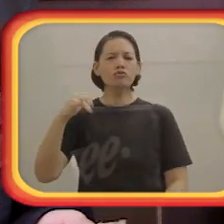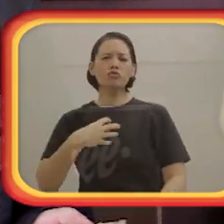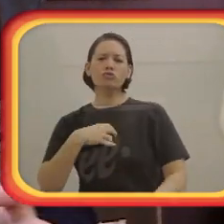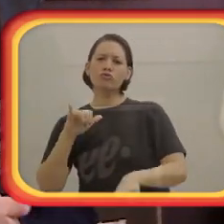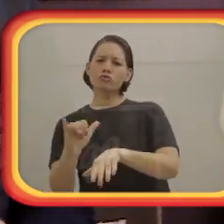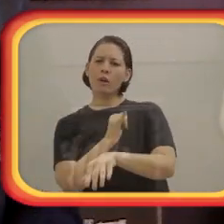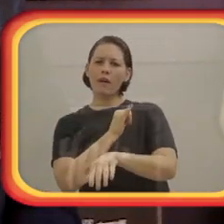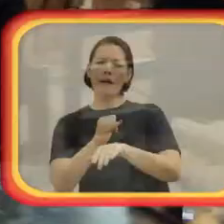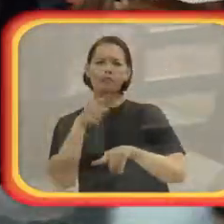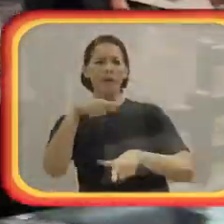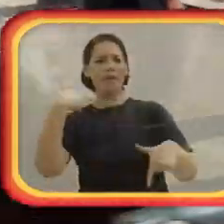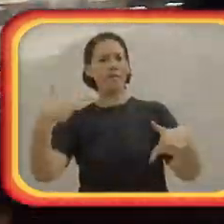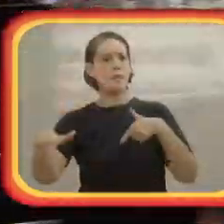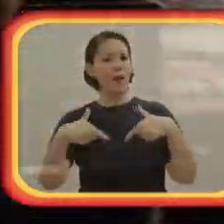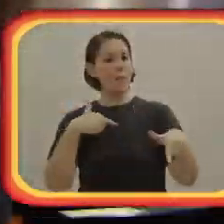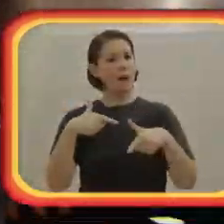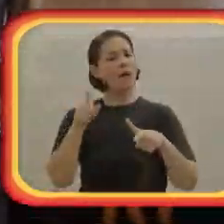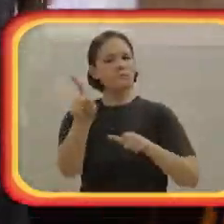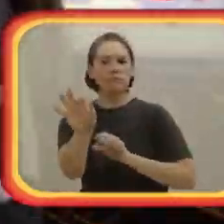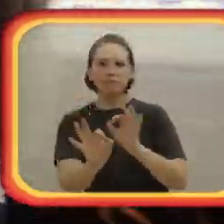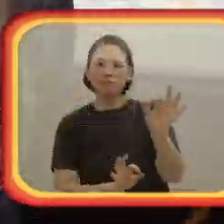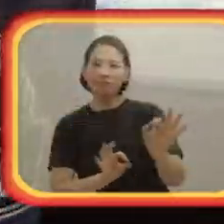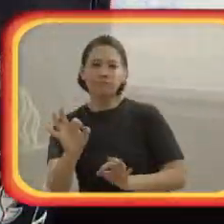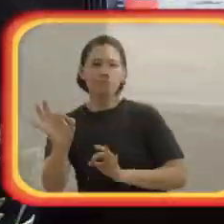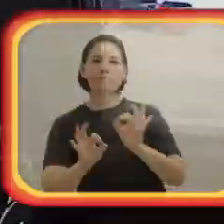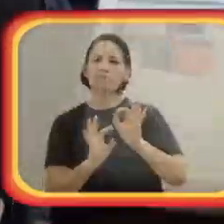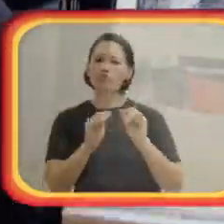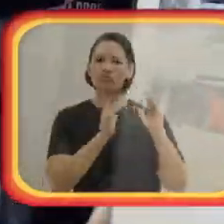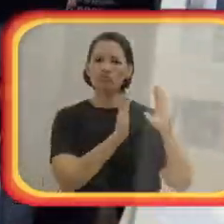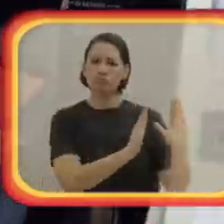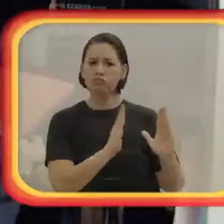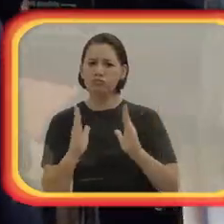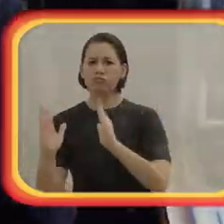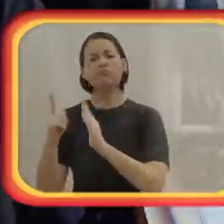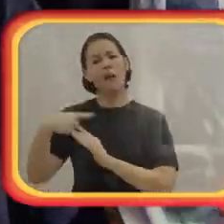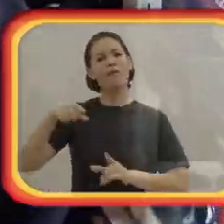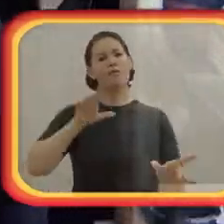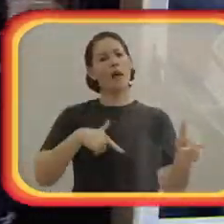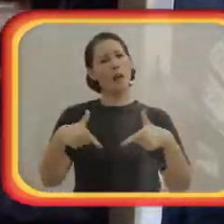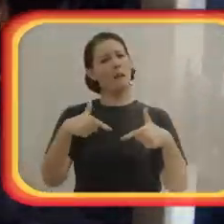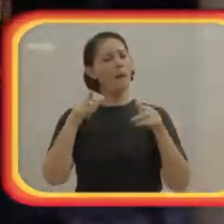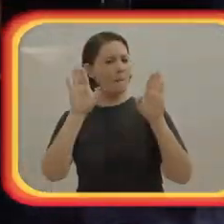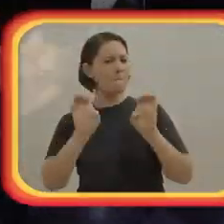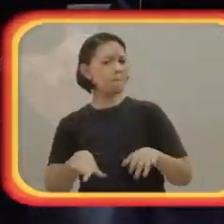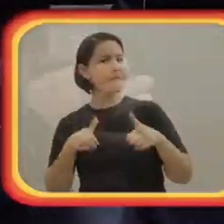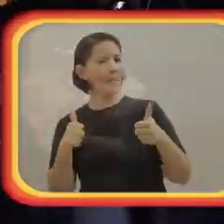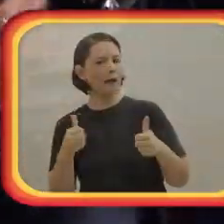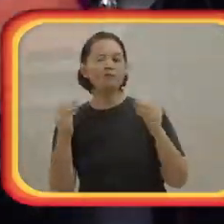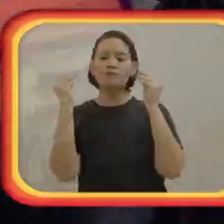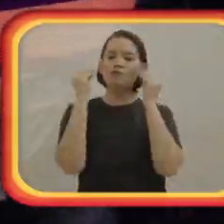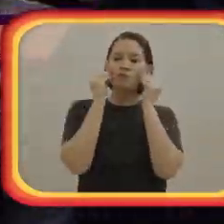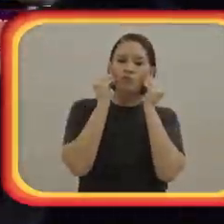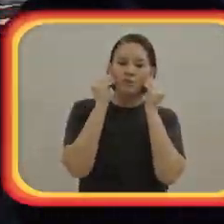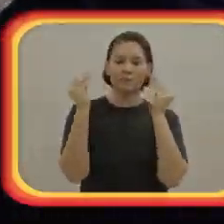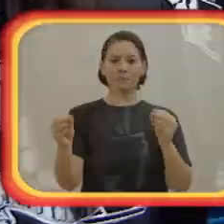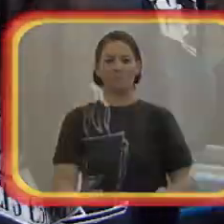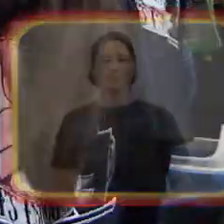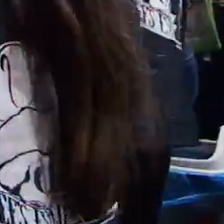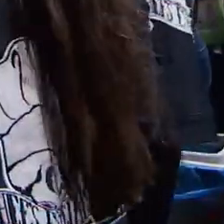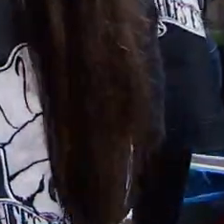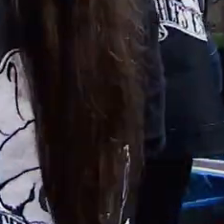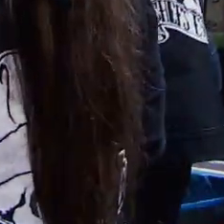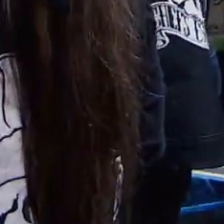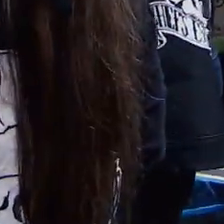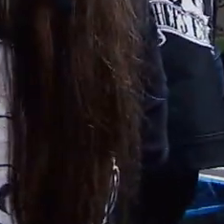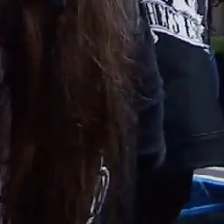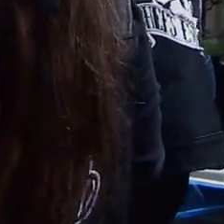bonita também. O meu motivo para as pessoas de síndrome de Down mesmo, que vocês são